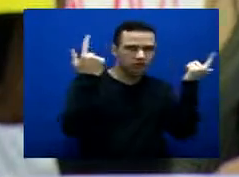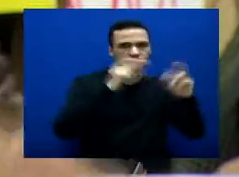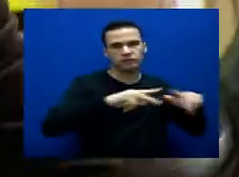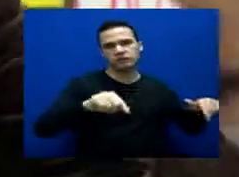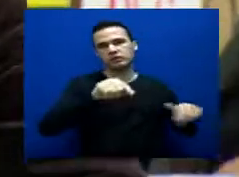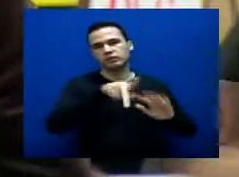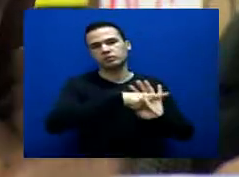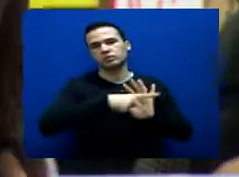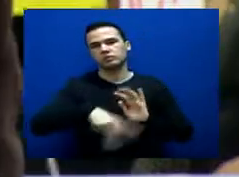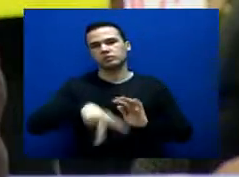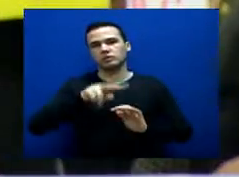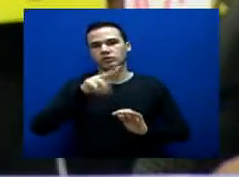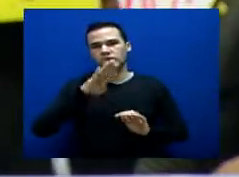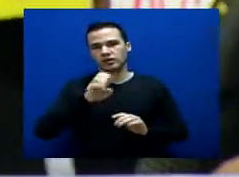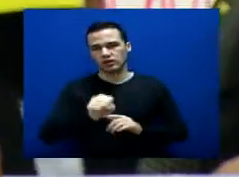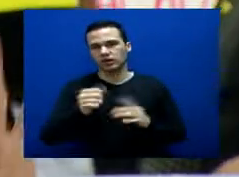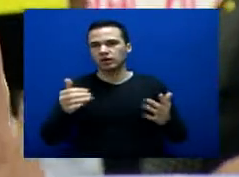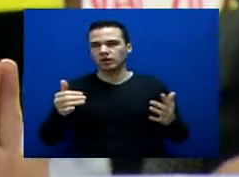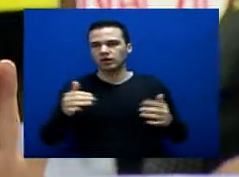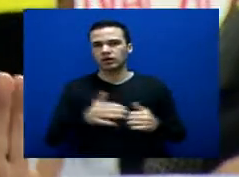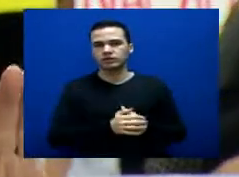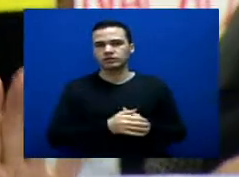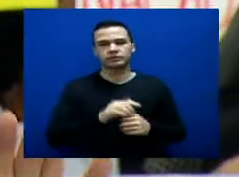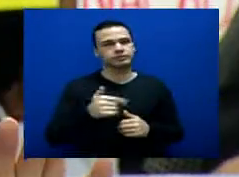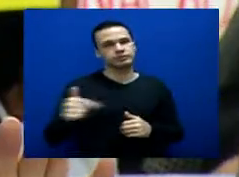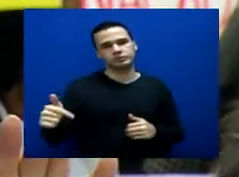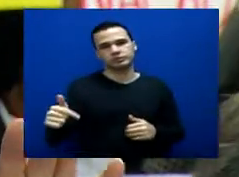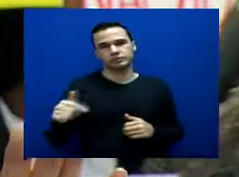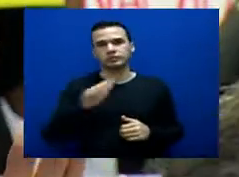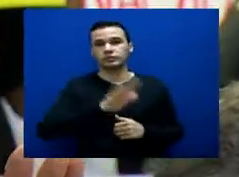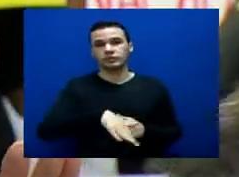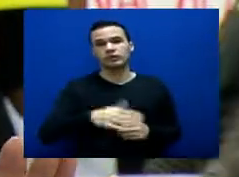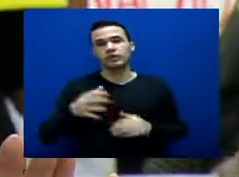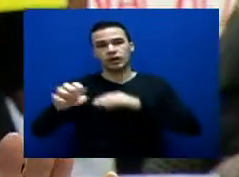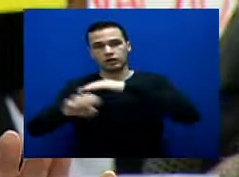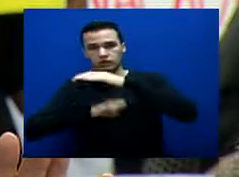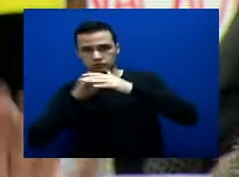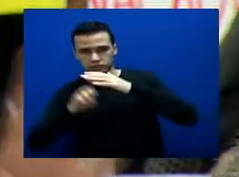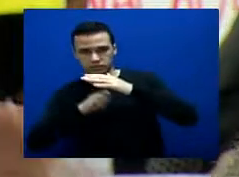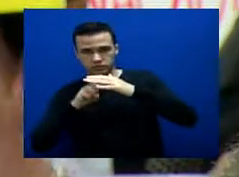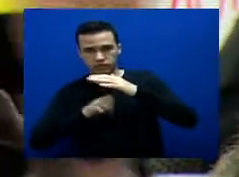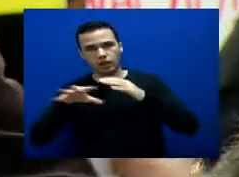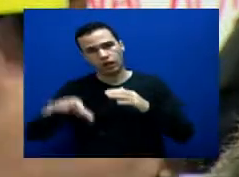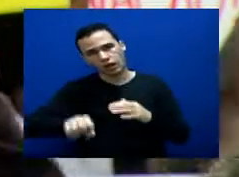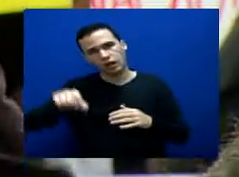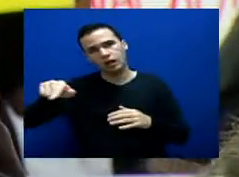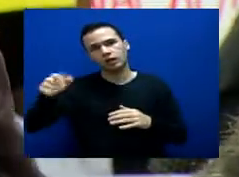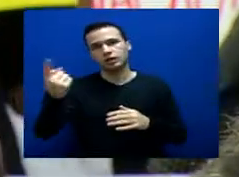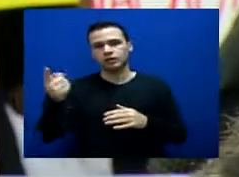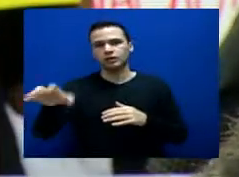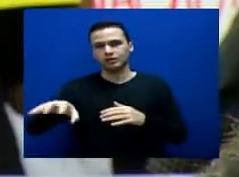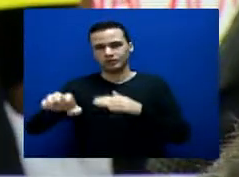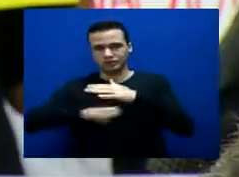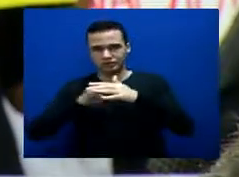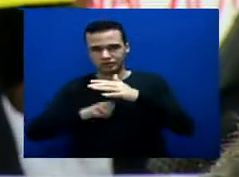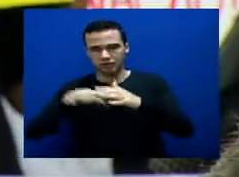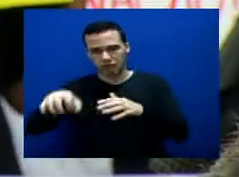básica de saúde, implantar programas. O que aconteceu foi uma terceirização, uma contratação de uma empresa